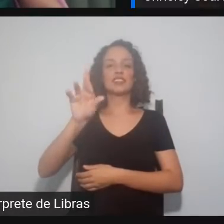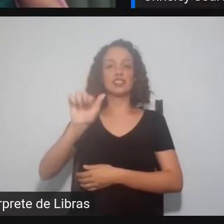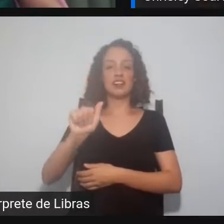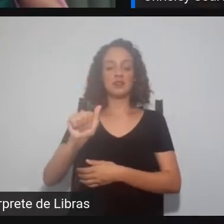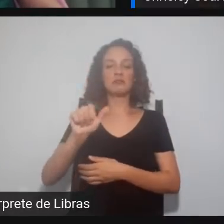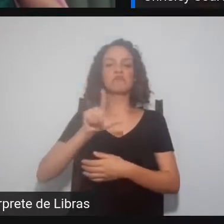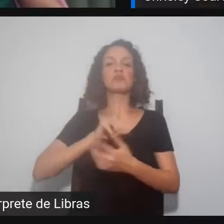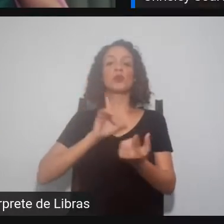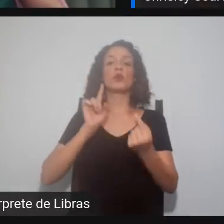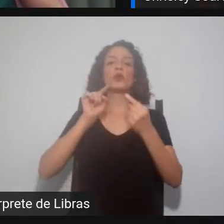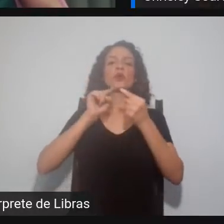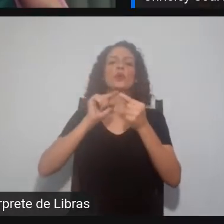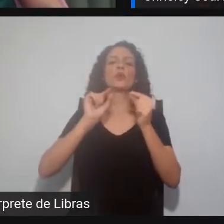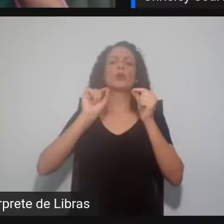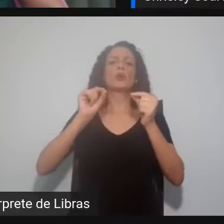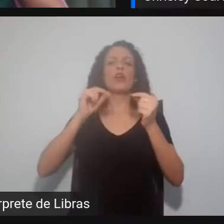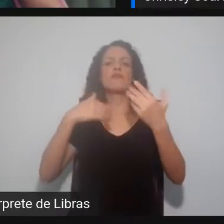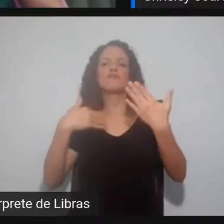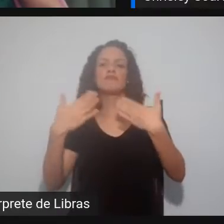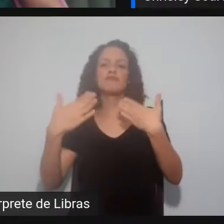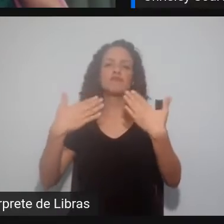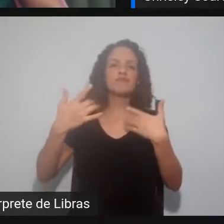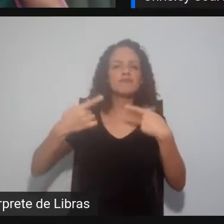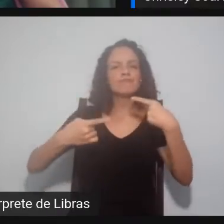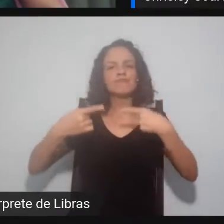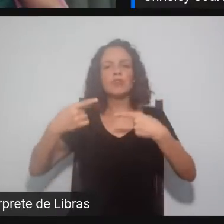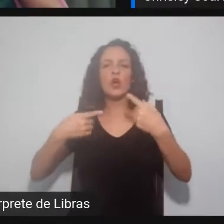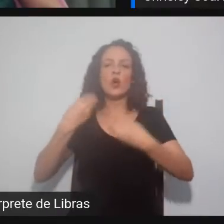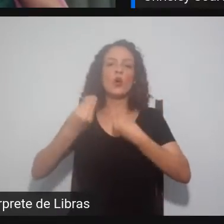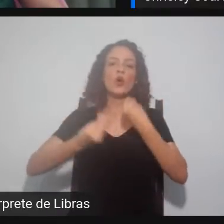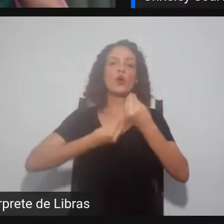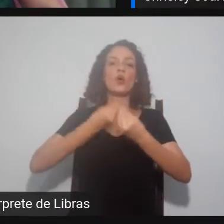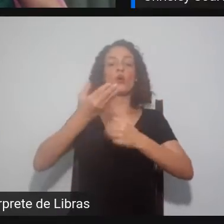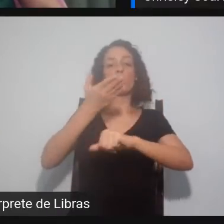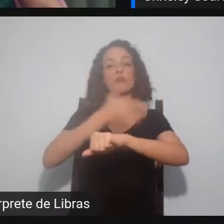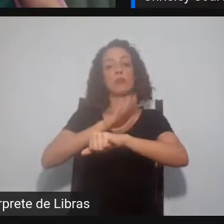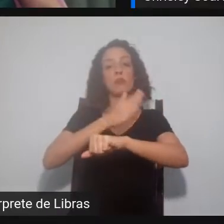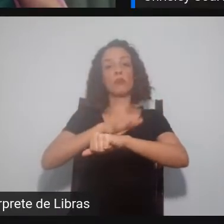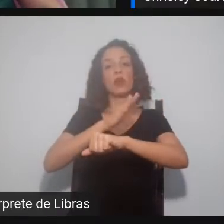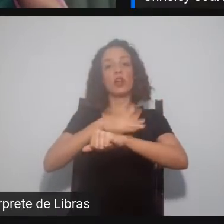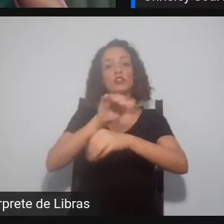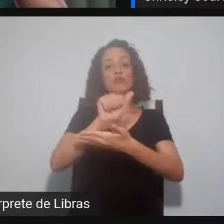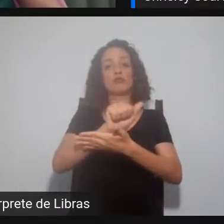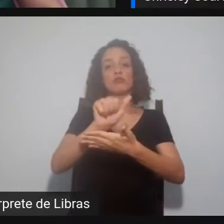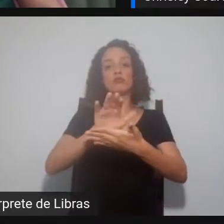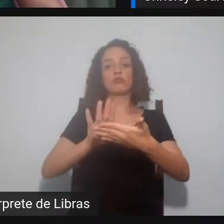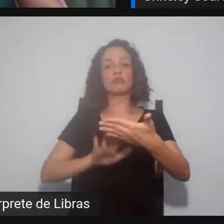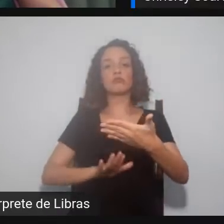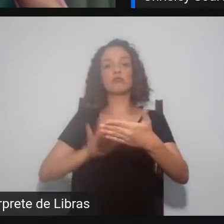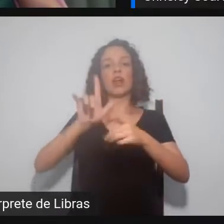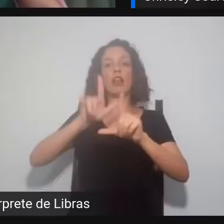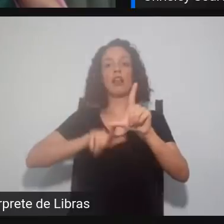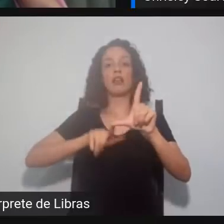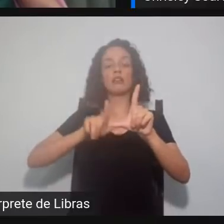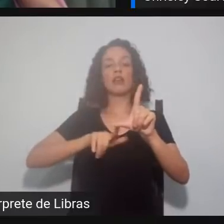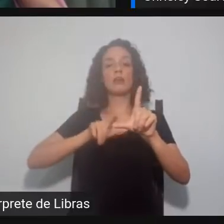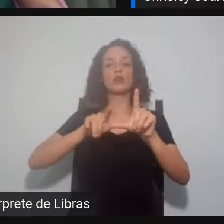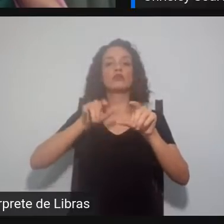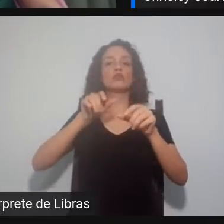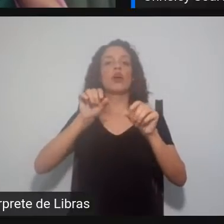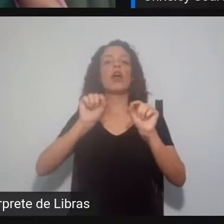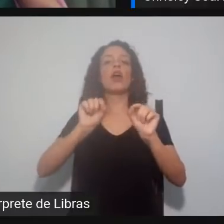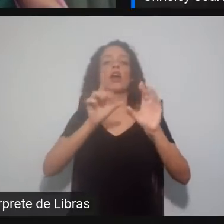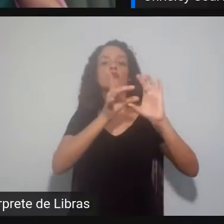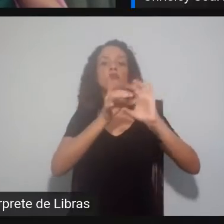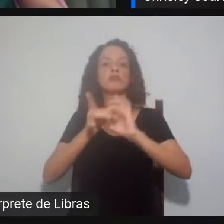essas práticas de alfabetização e letramento no contexto da educação remota.